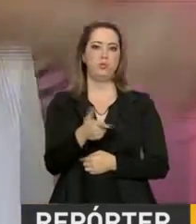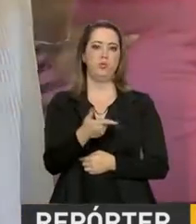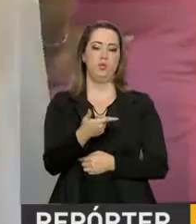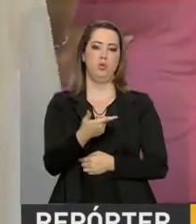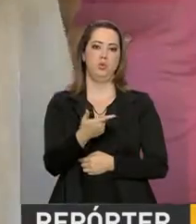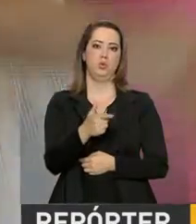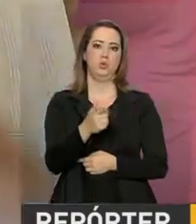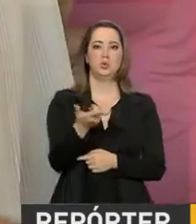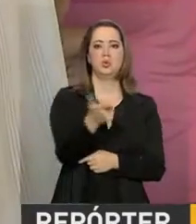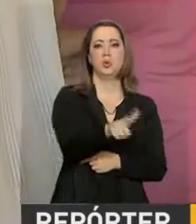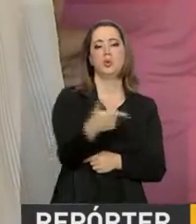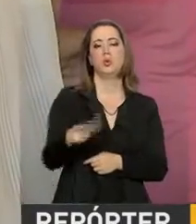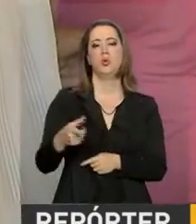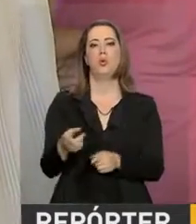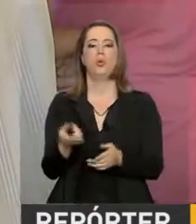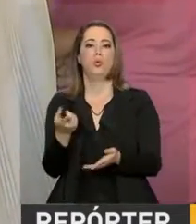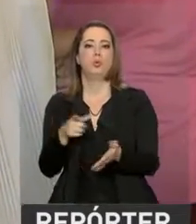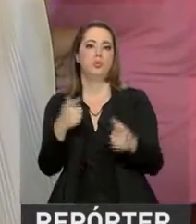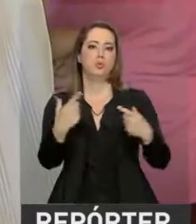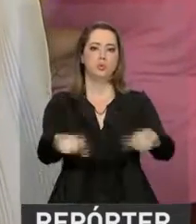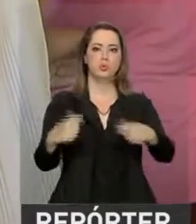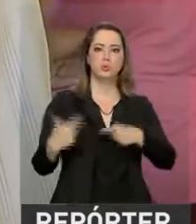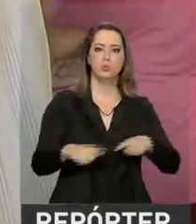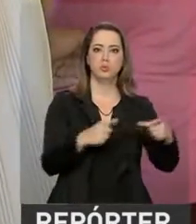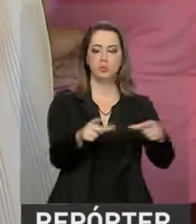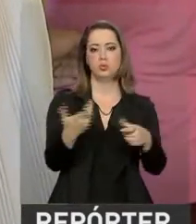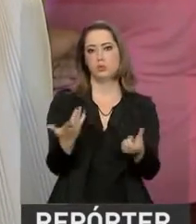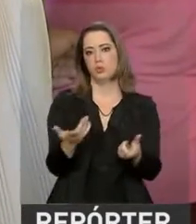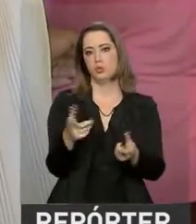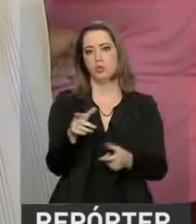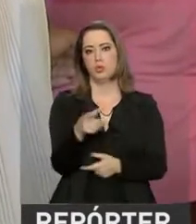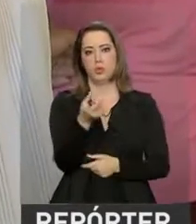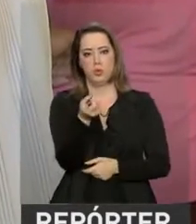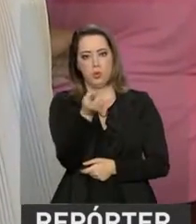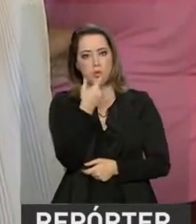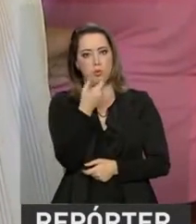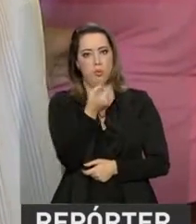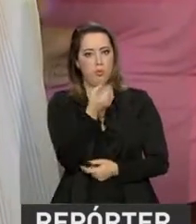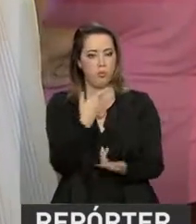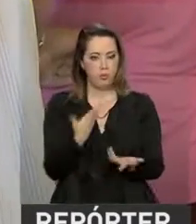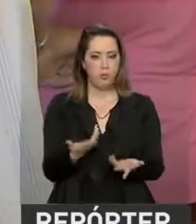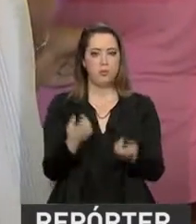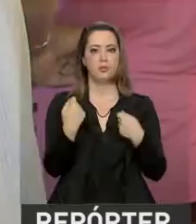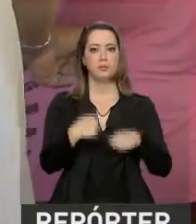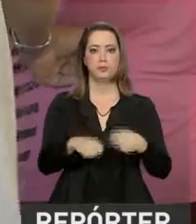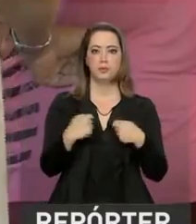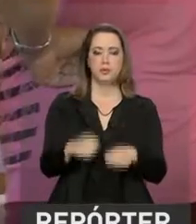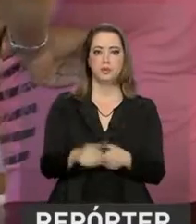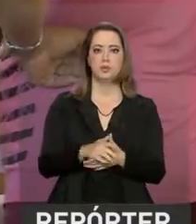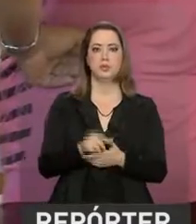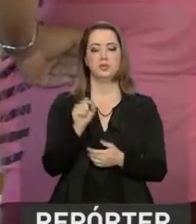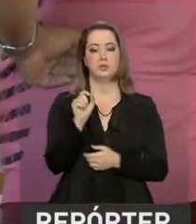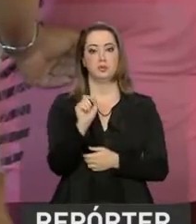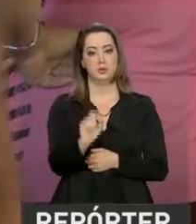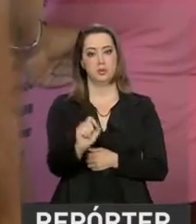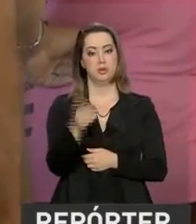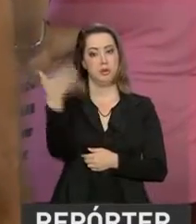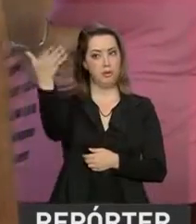laboratório e nem farmácia, não tem disponível nas farmácias nem em laboratório que faça essa medicação.